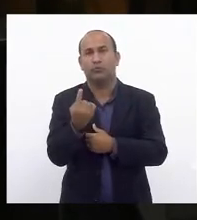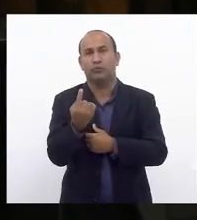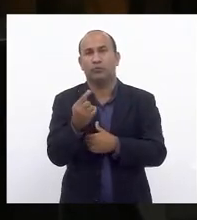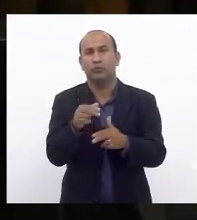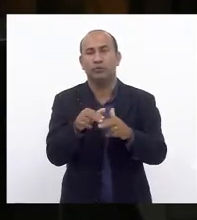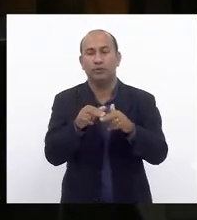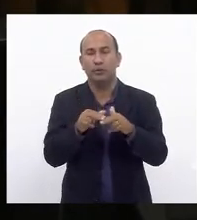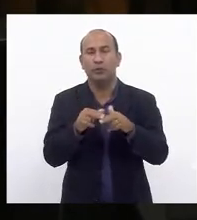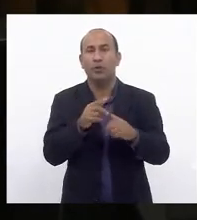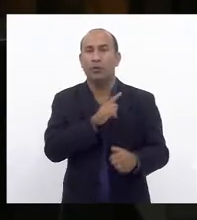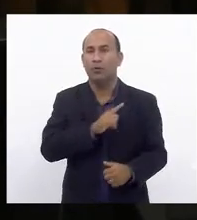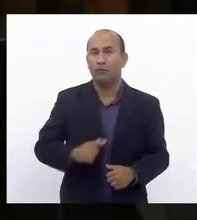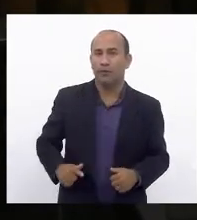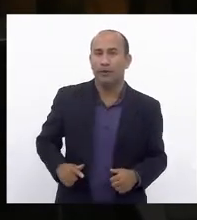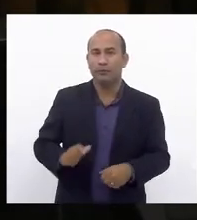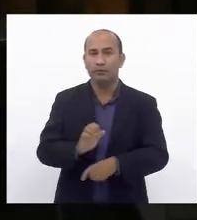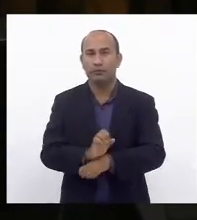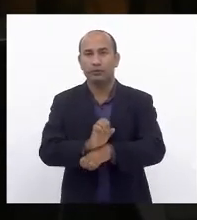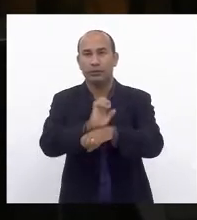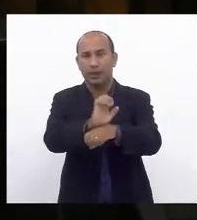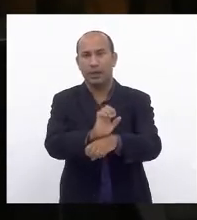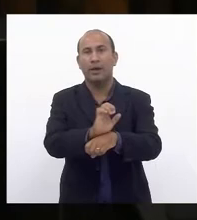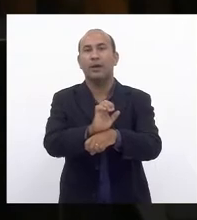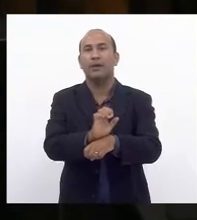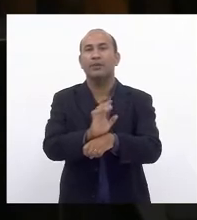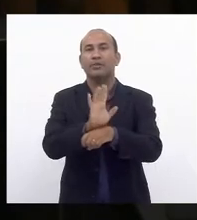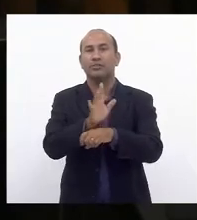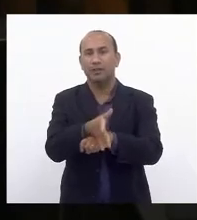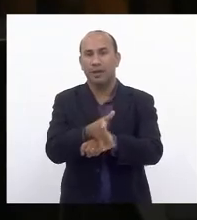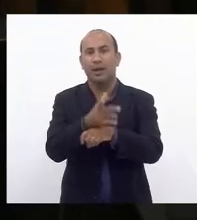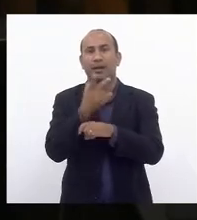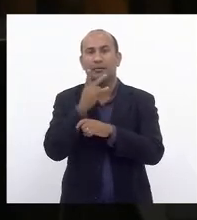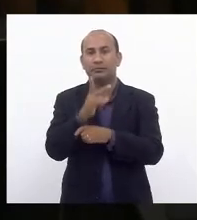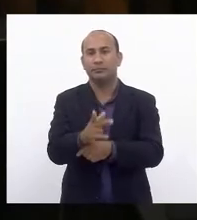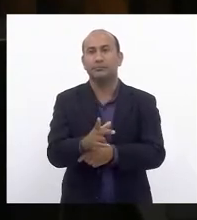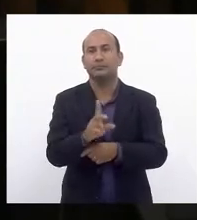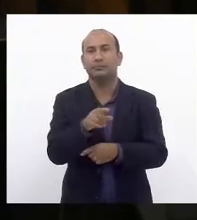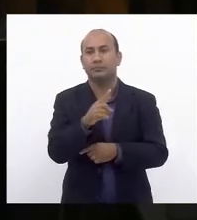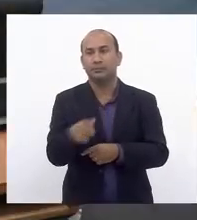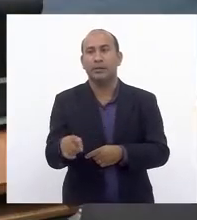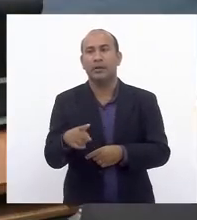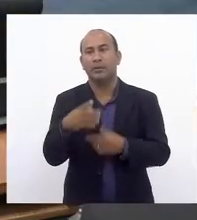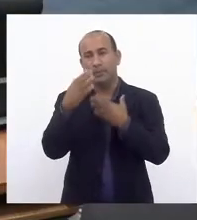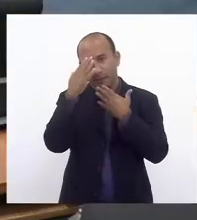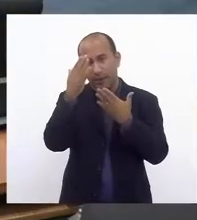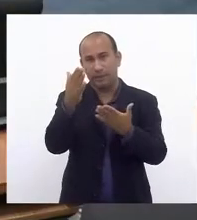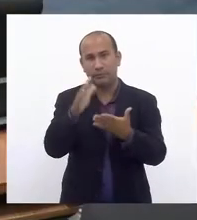porque o governo do Estado extinguiu o IASERJ. Muito obrigado.